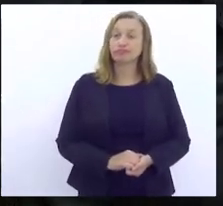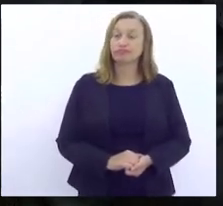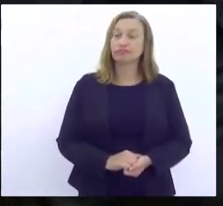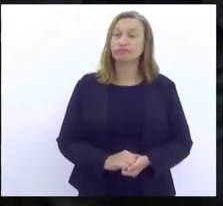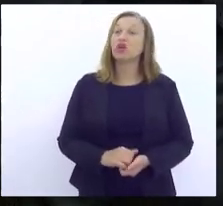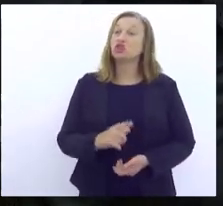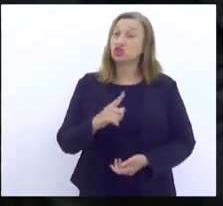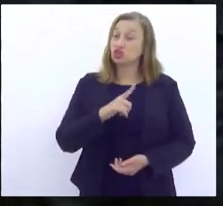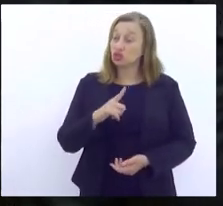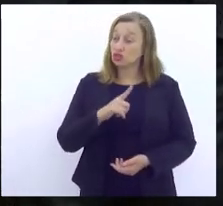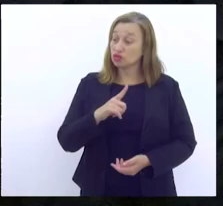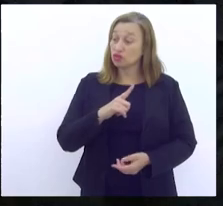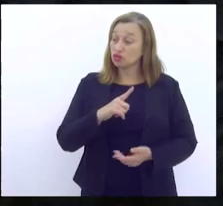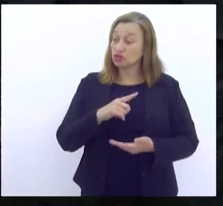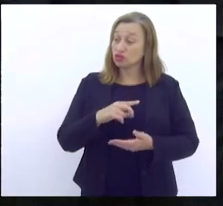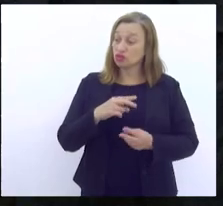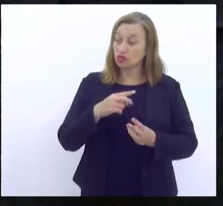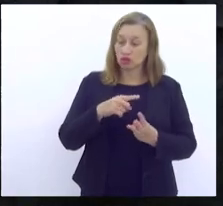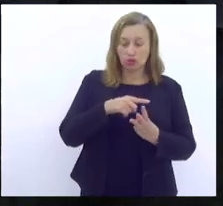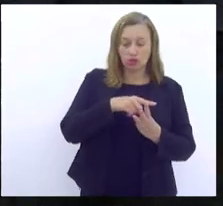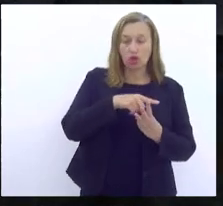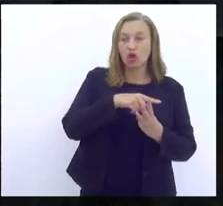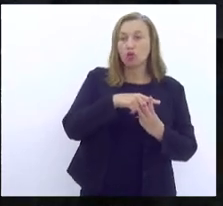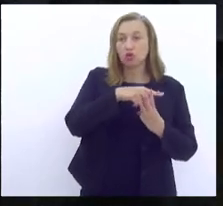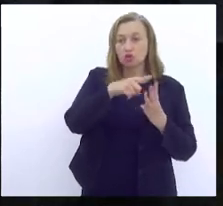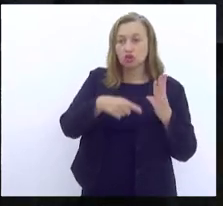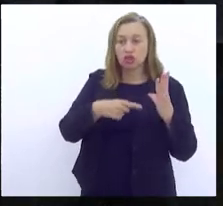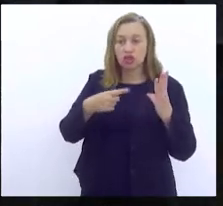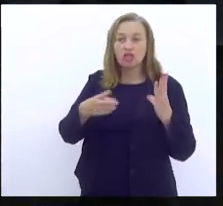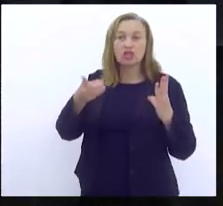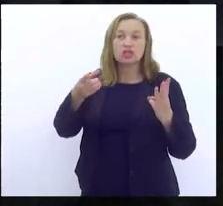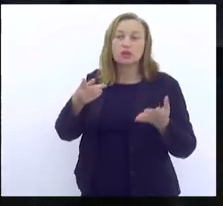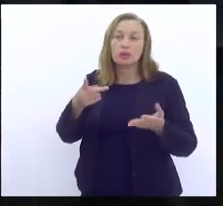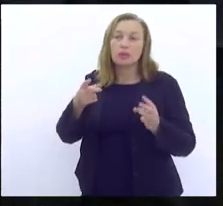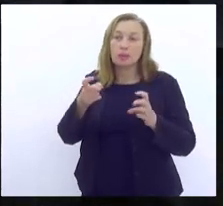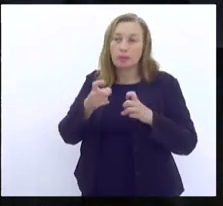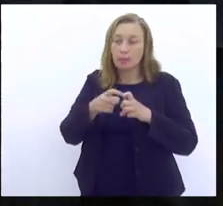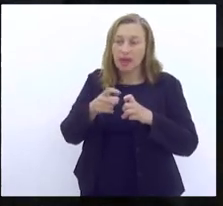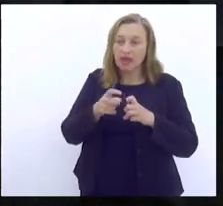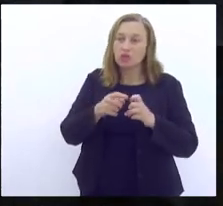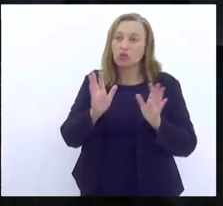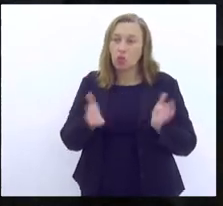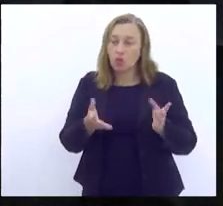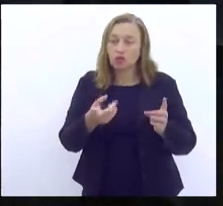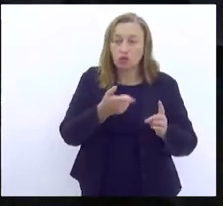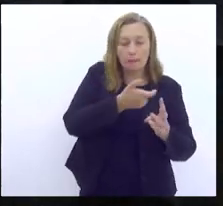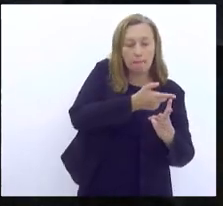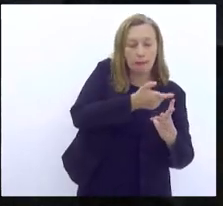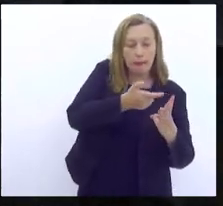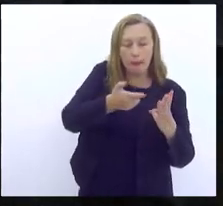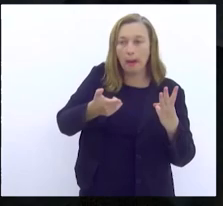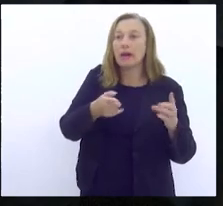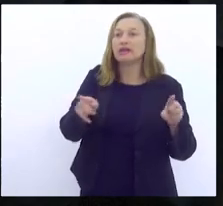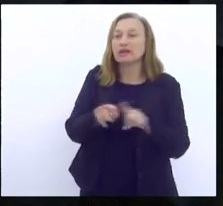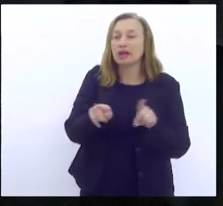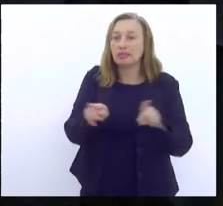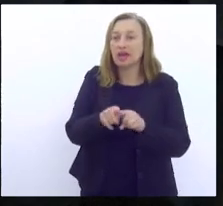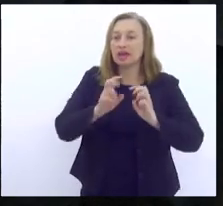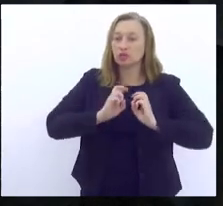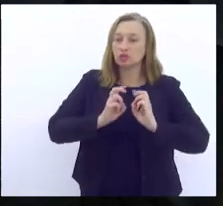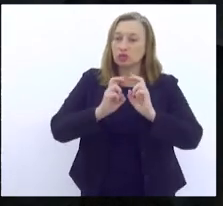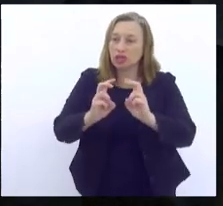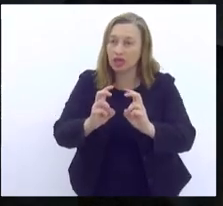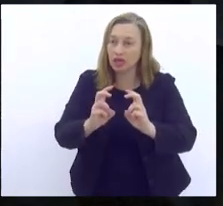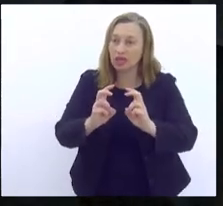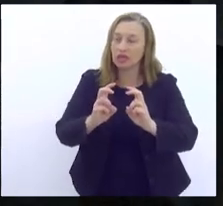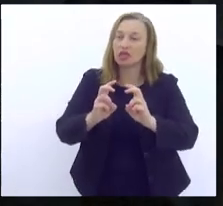Nós tivemos o ataque ao deputado De La Rolle. Mas nós tivemos essa semana arrastão dentro do trem.